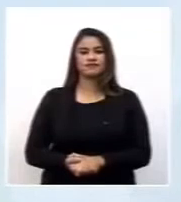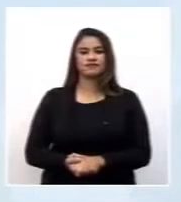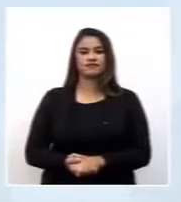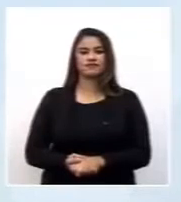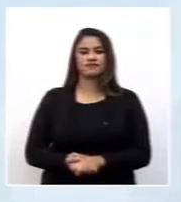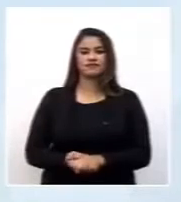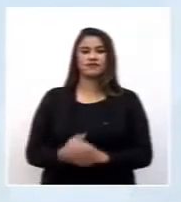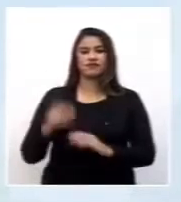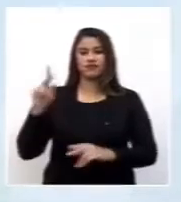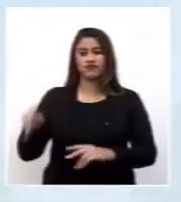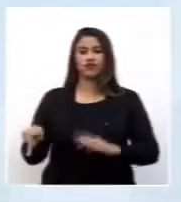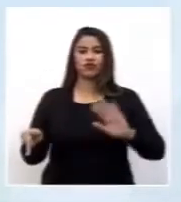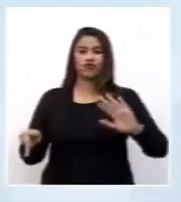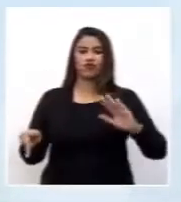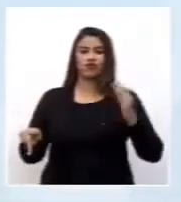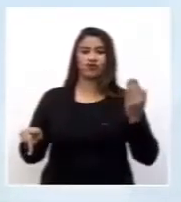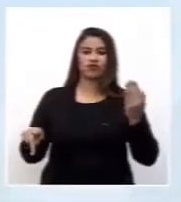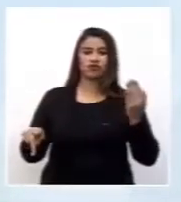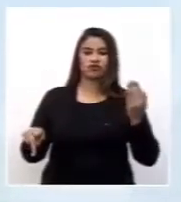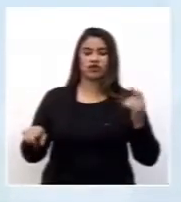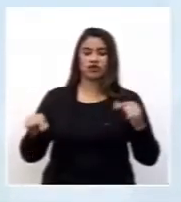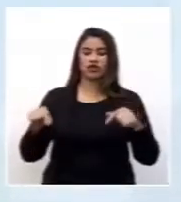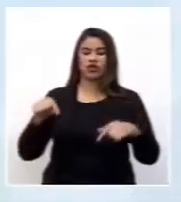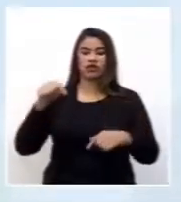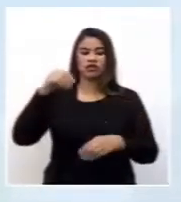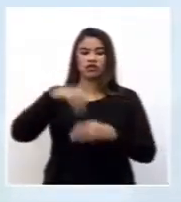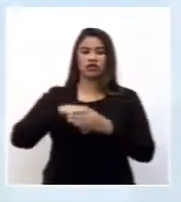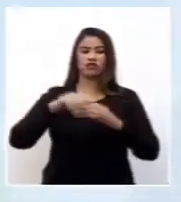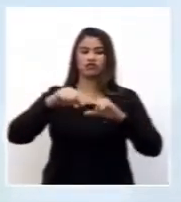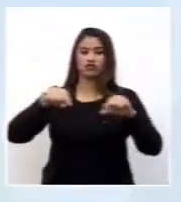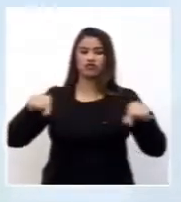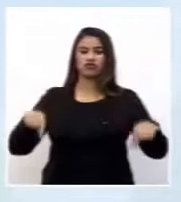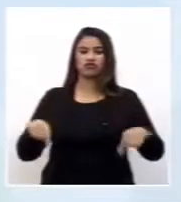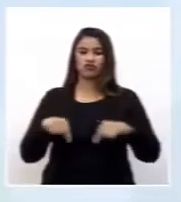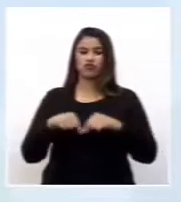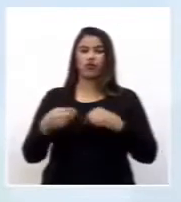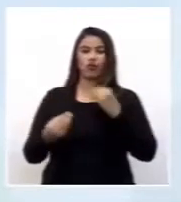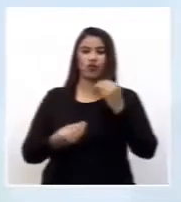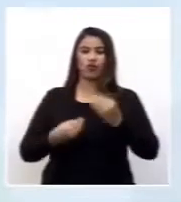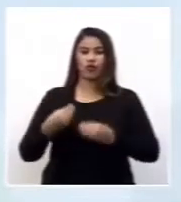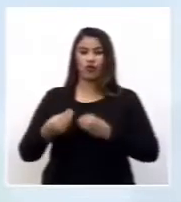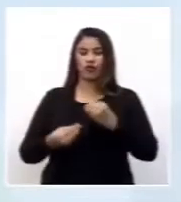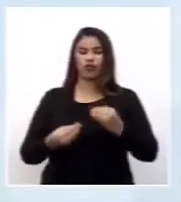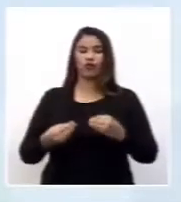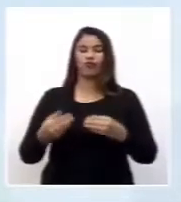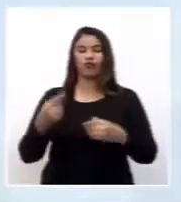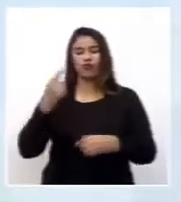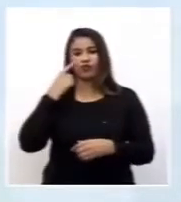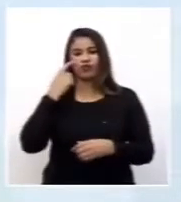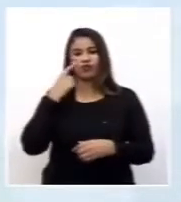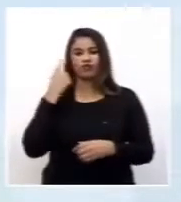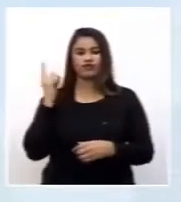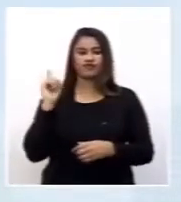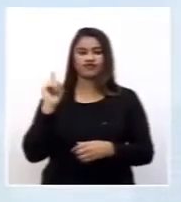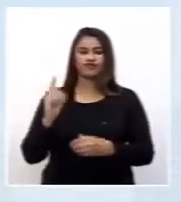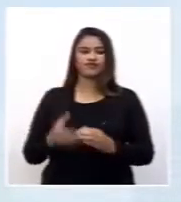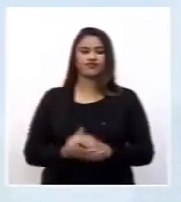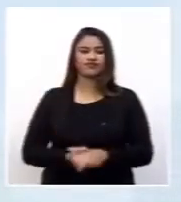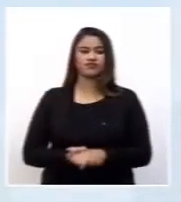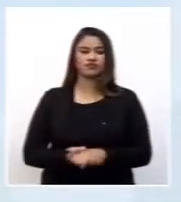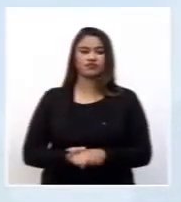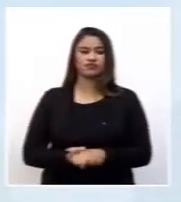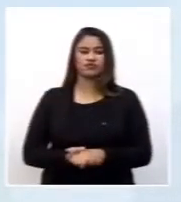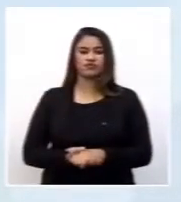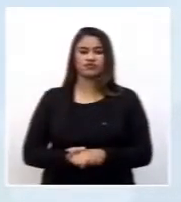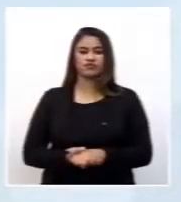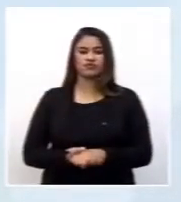falso. Contradições e características da sala de aula. Tá? Então isso nós vamos colocar a próxima afirmação, por favor.